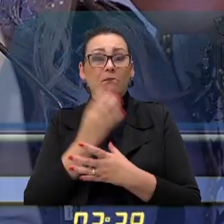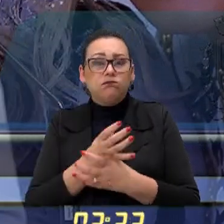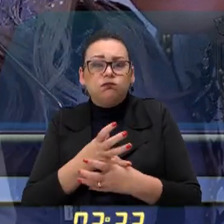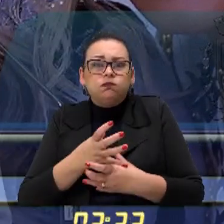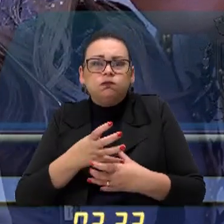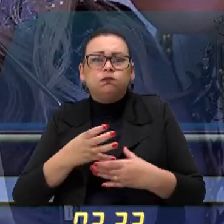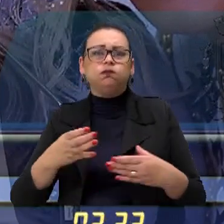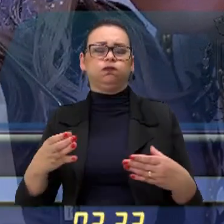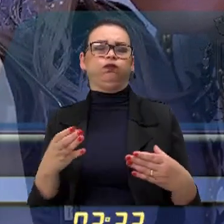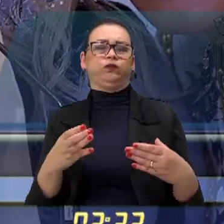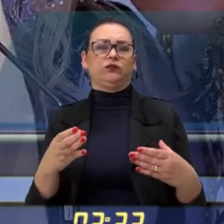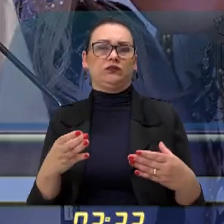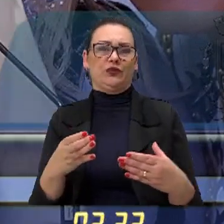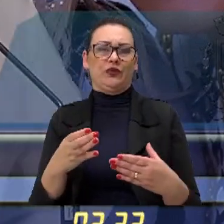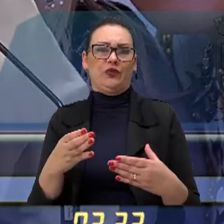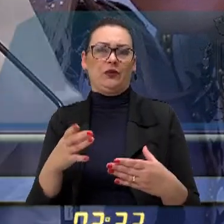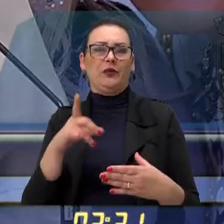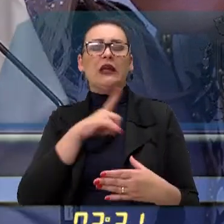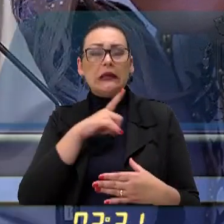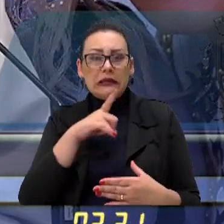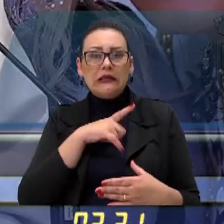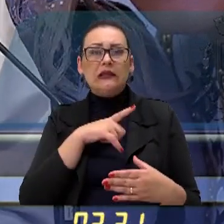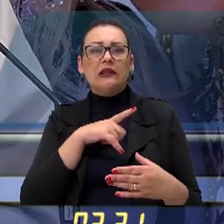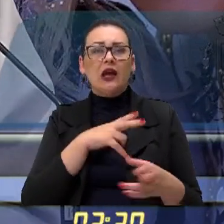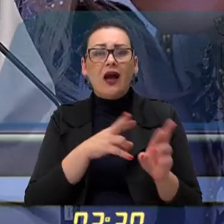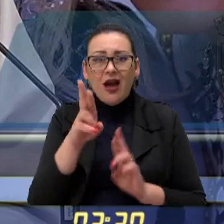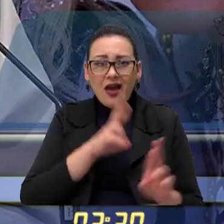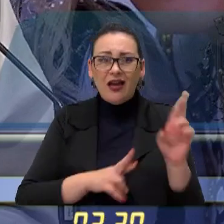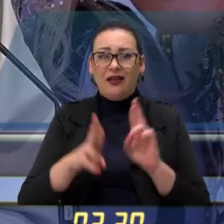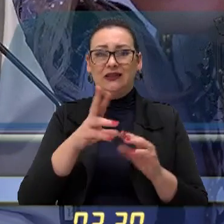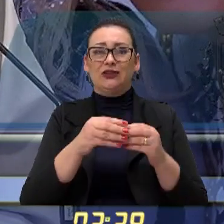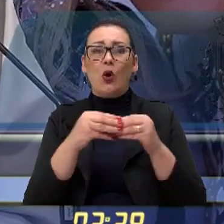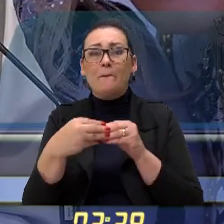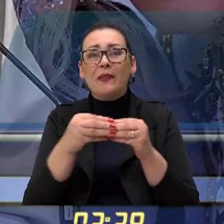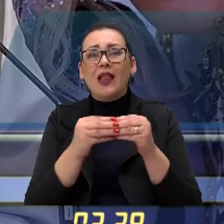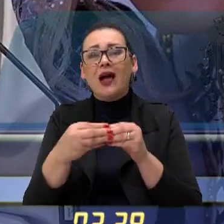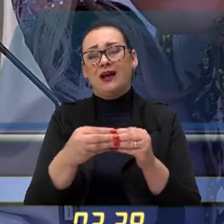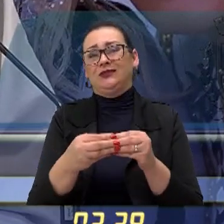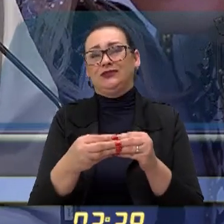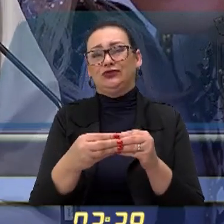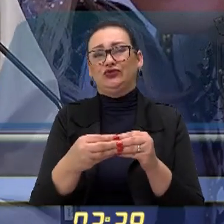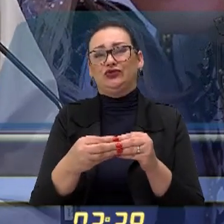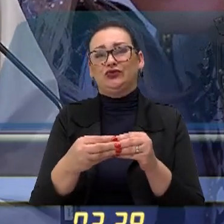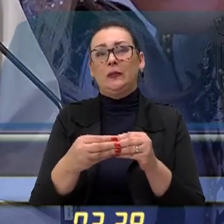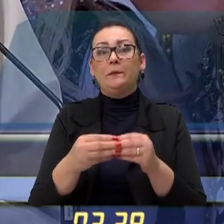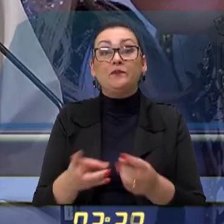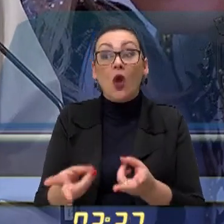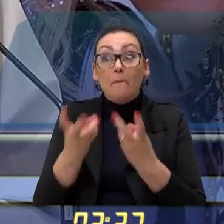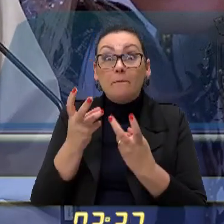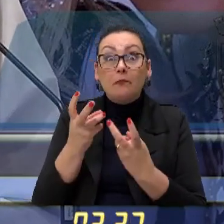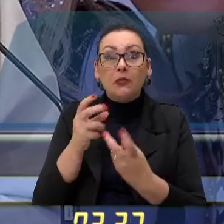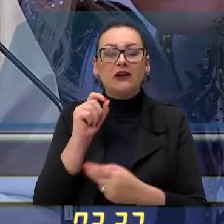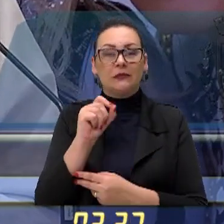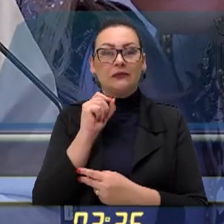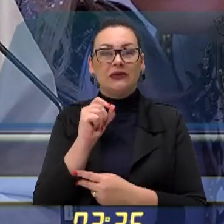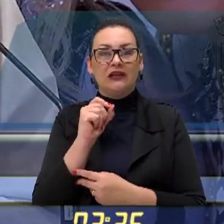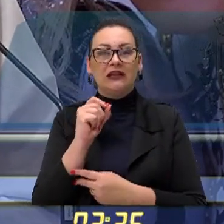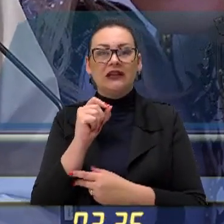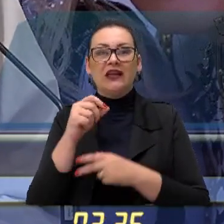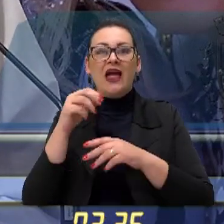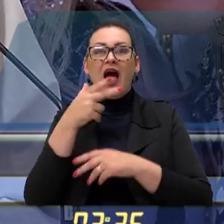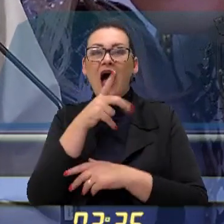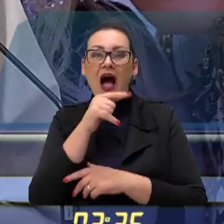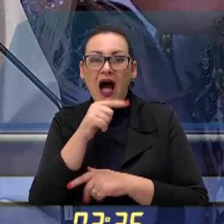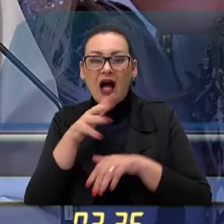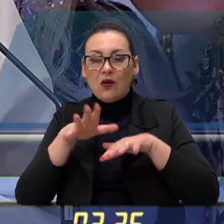Crescente, aliás, que vem ocorrendo relacionado a estes materiais. Basta observarmos os mananciais